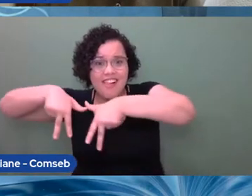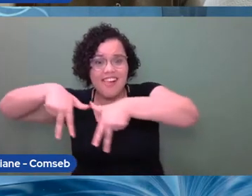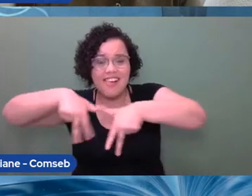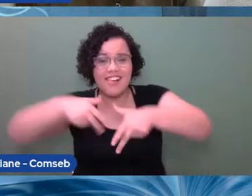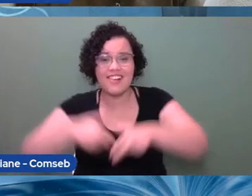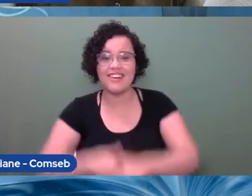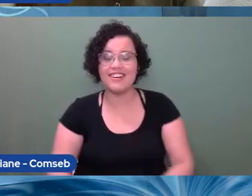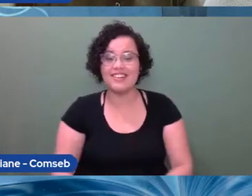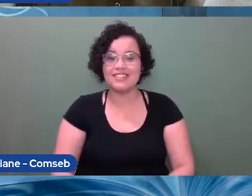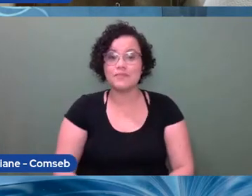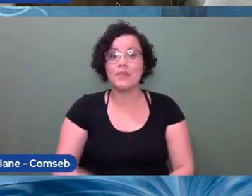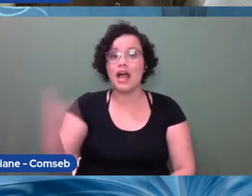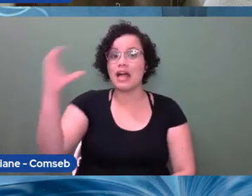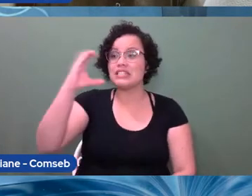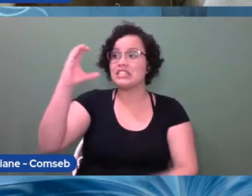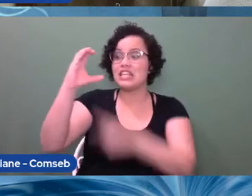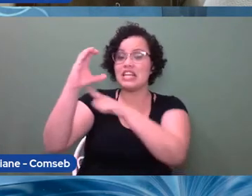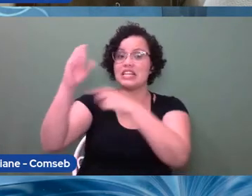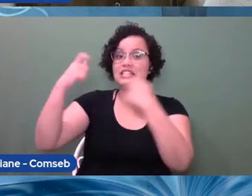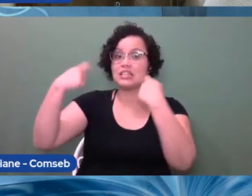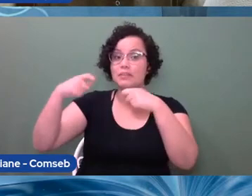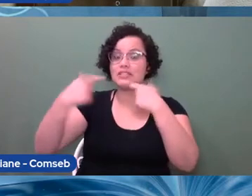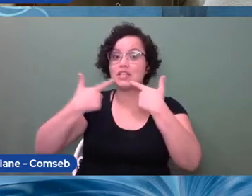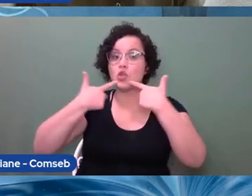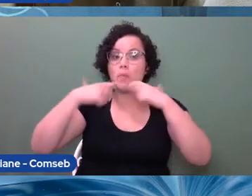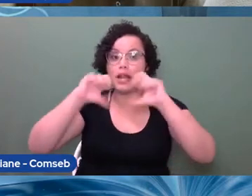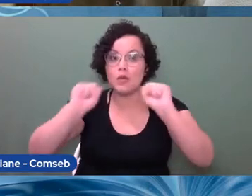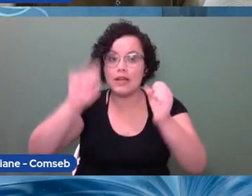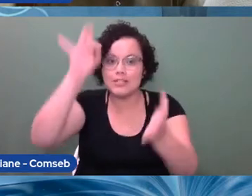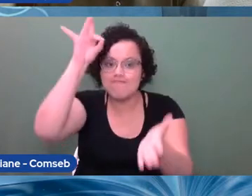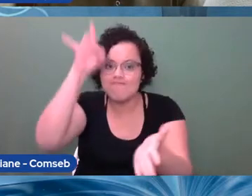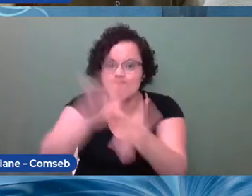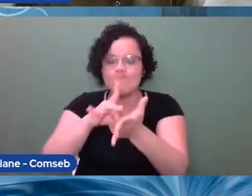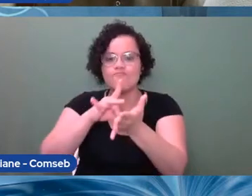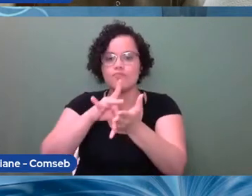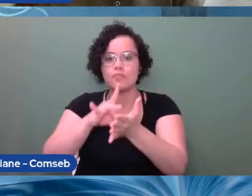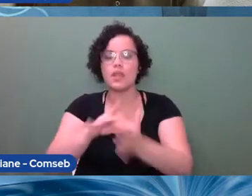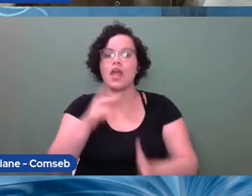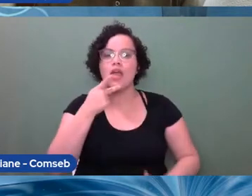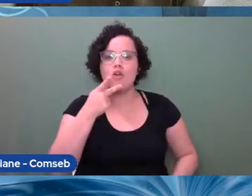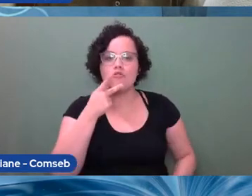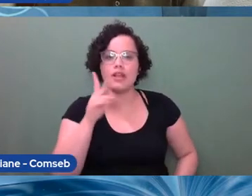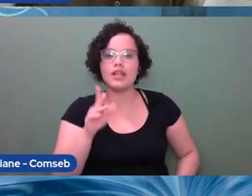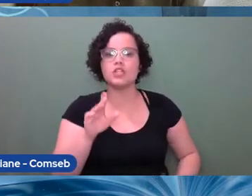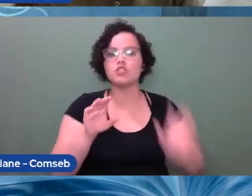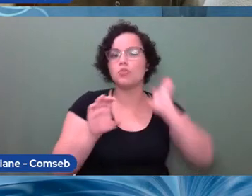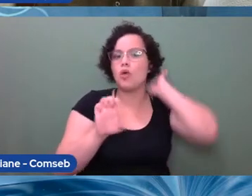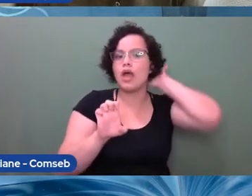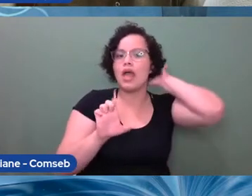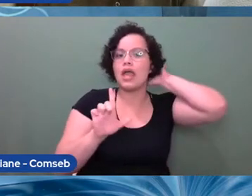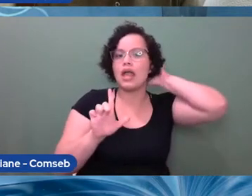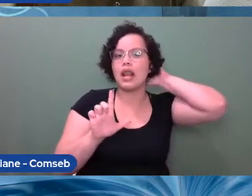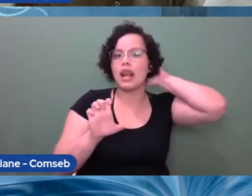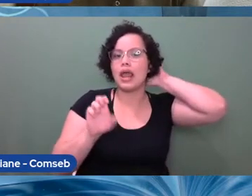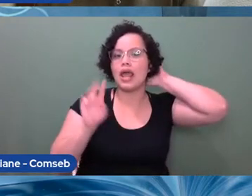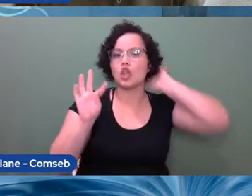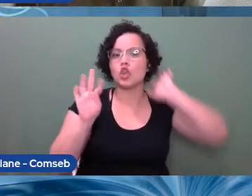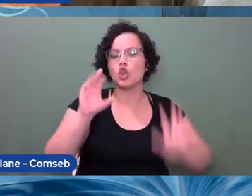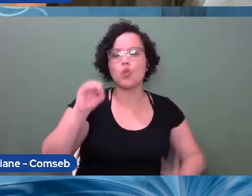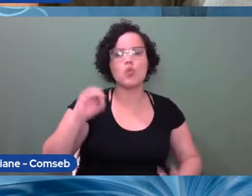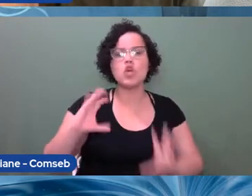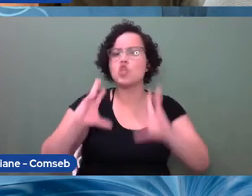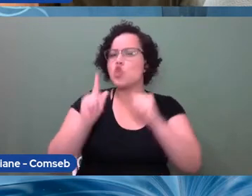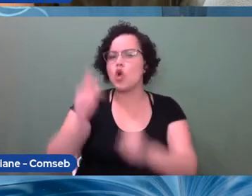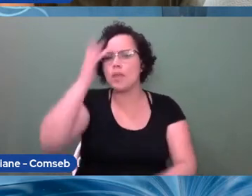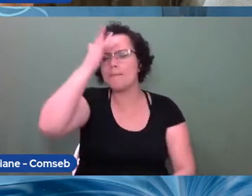A ciência precisa de precisão de linguagem. Eu dei o exemplo do elétron. Quando eu falo elétron, todo cientista sabe o que é. Quando eu